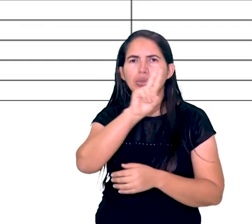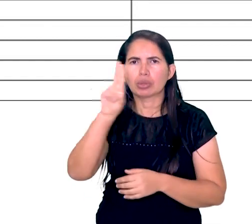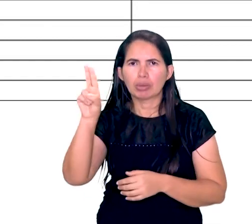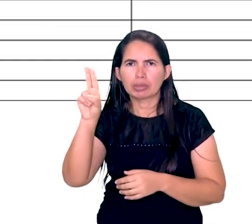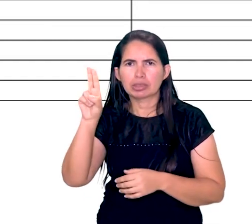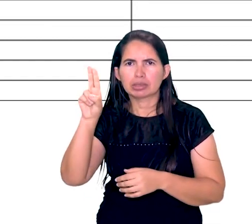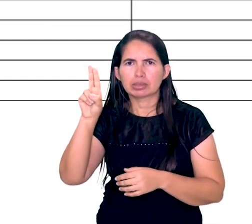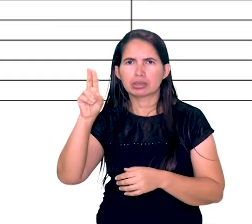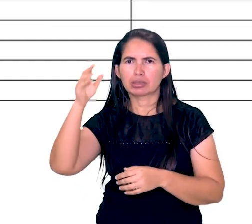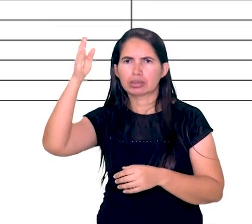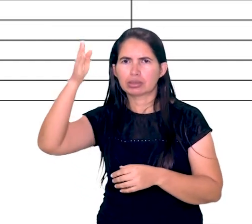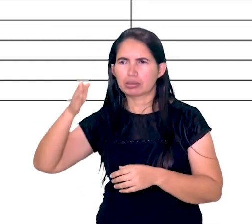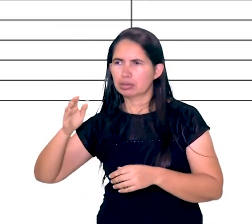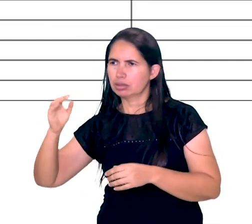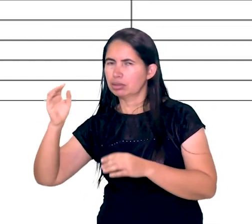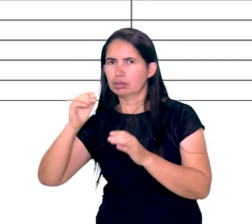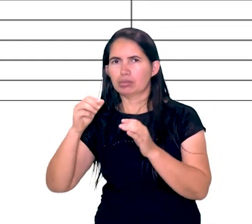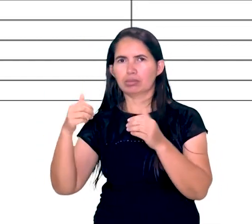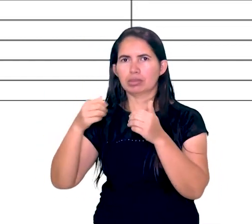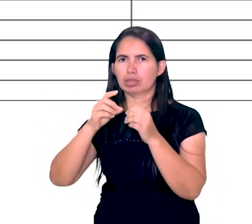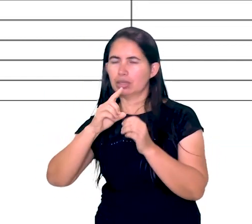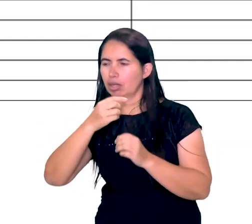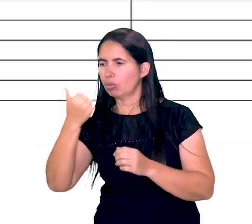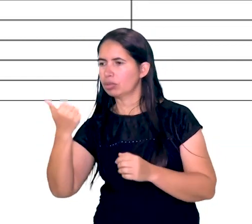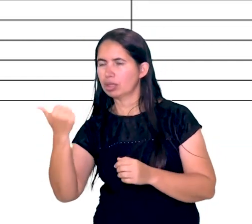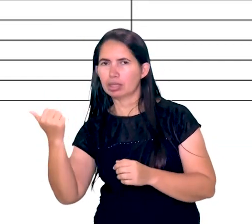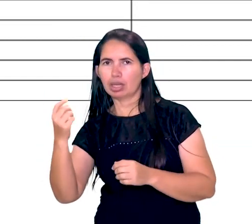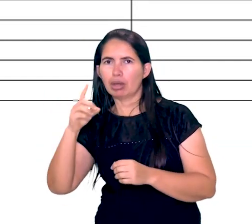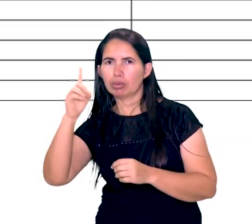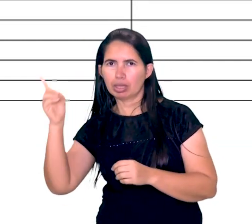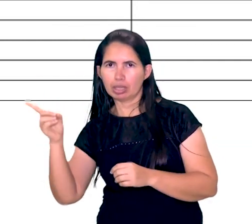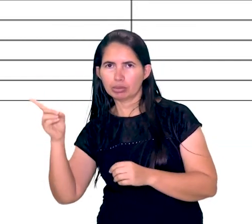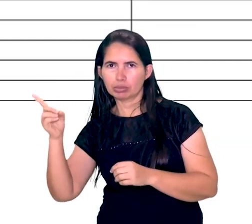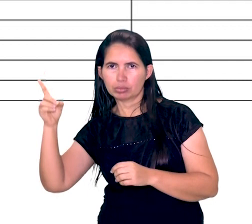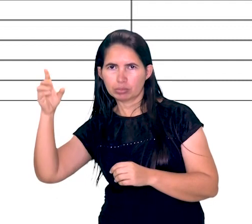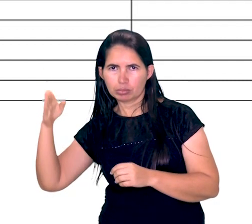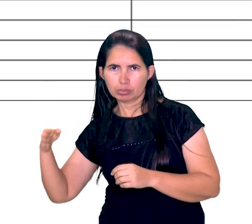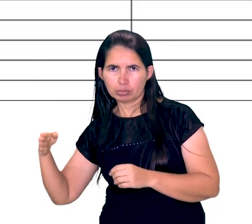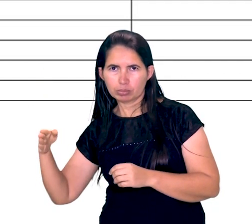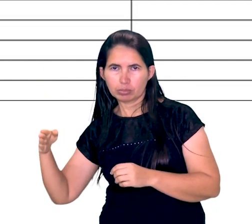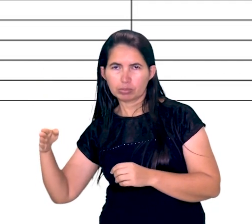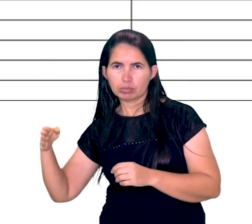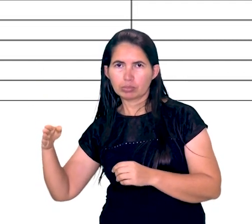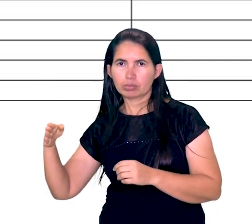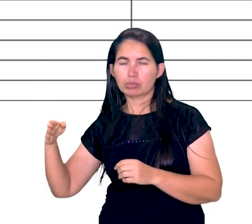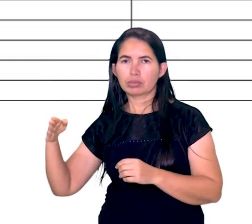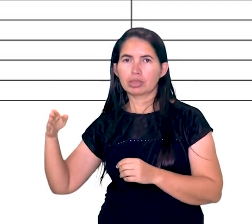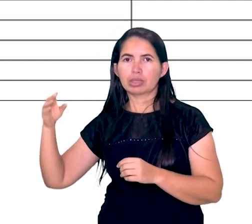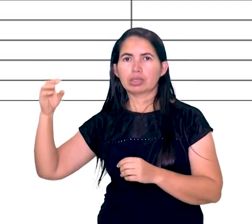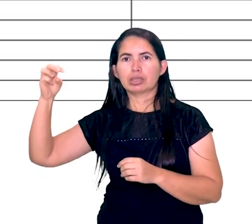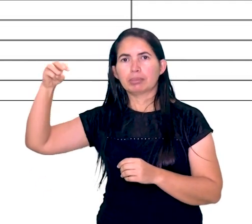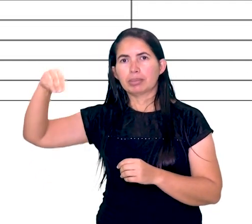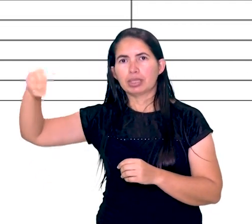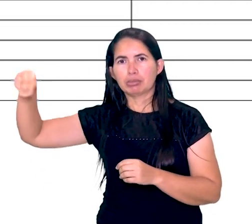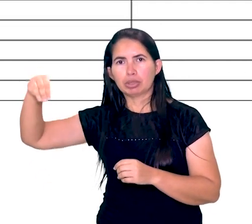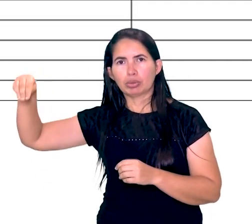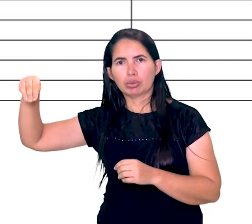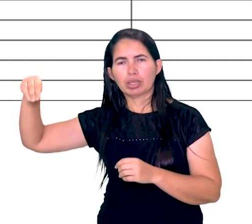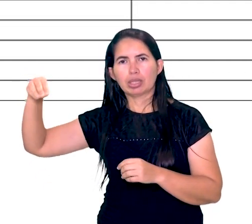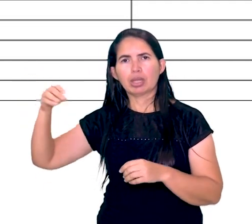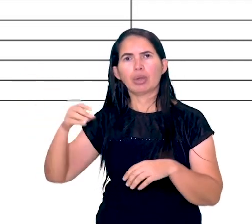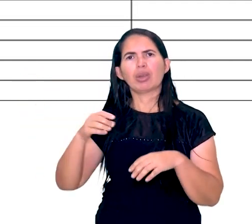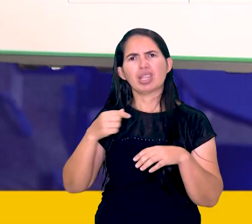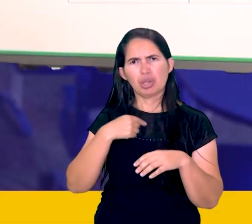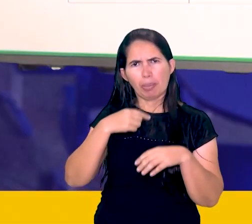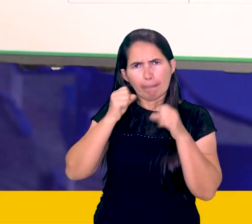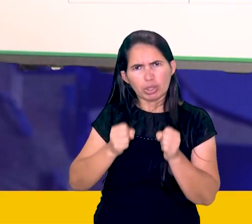ao lado, que meçam em milímetros. Eu posso colocar